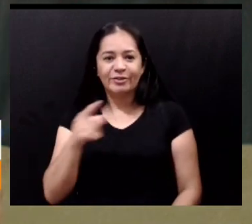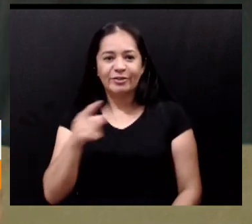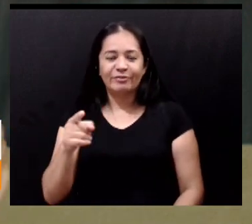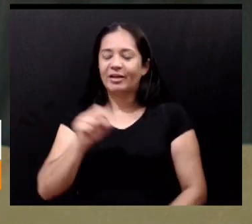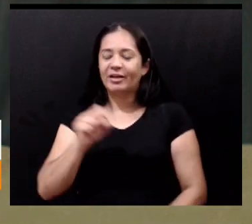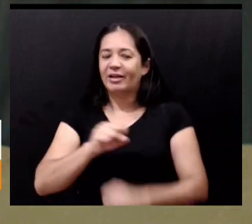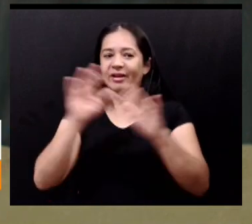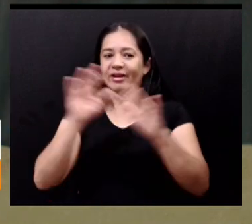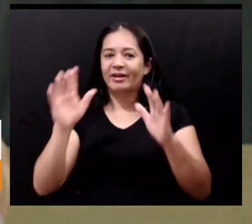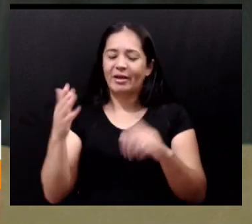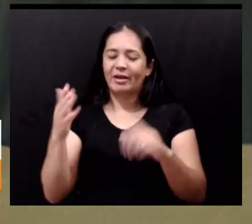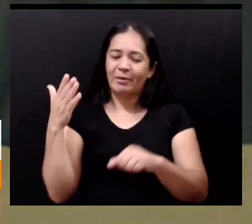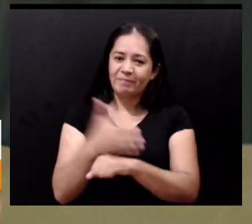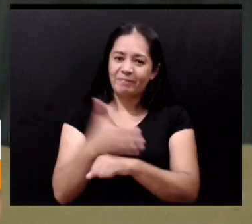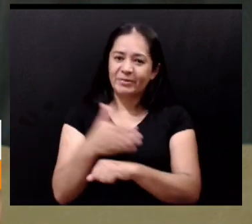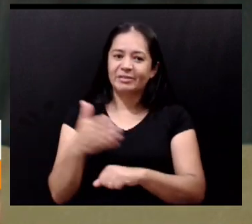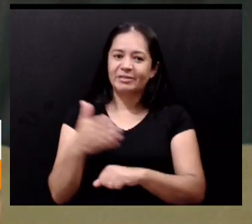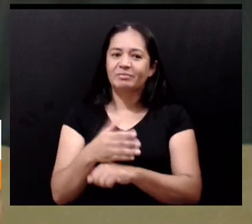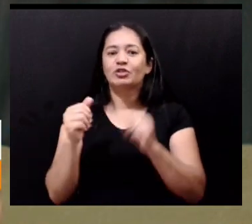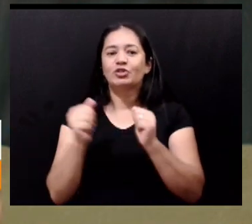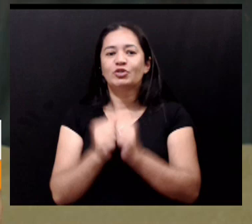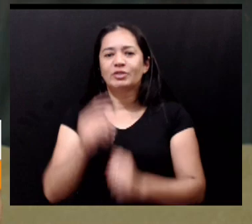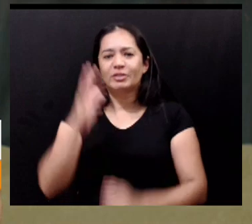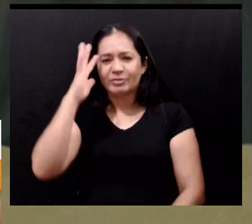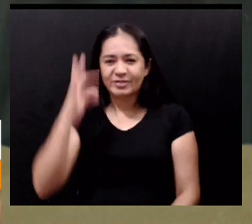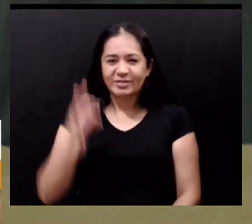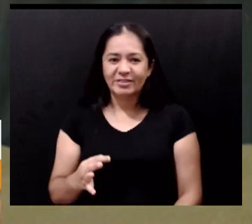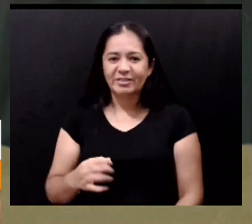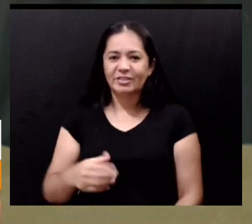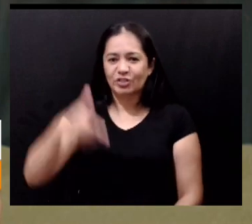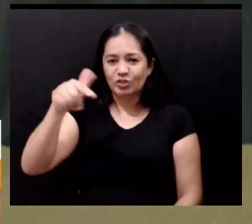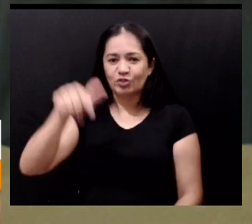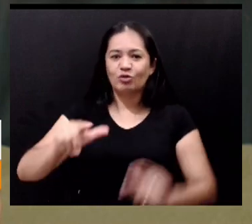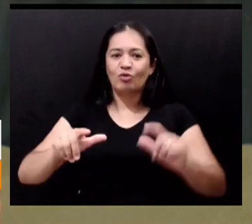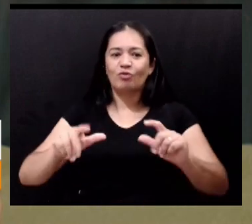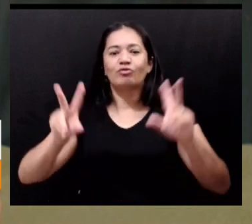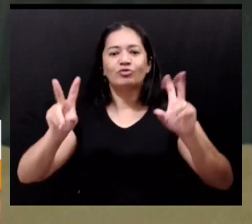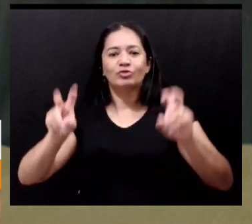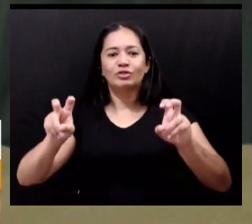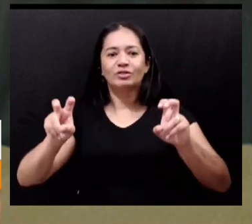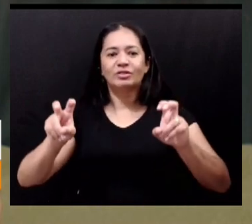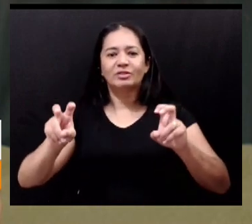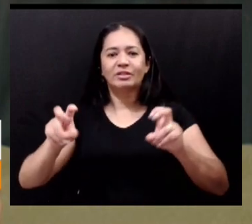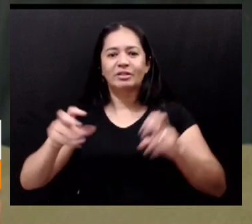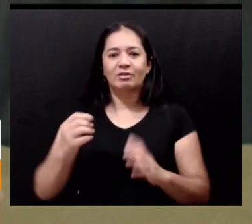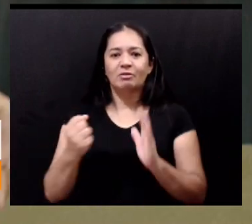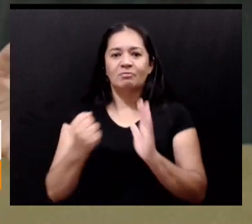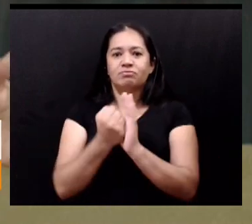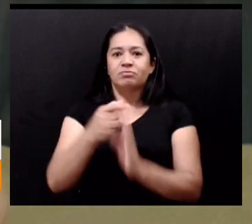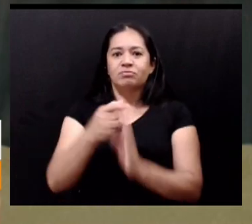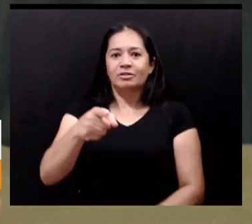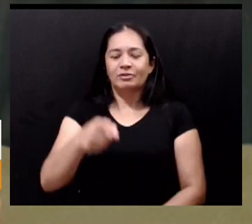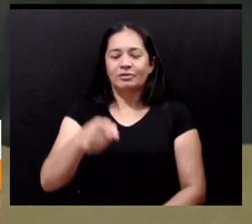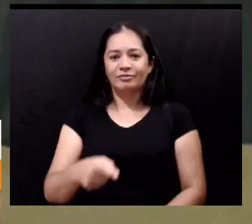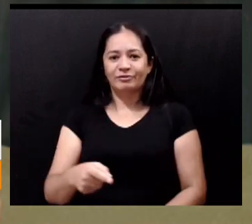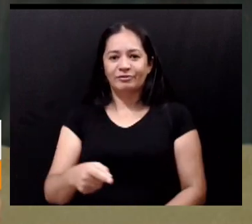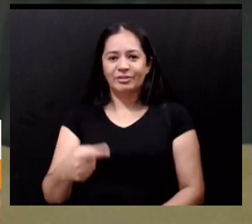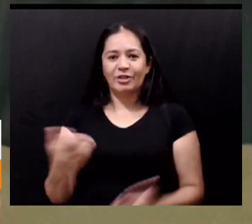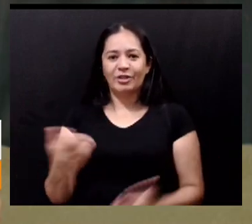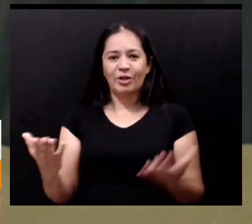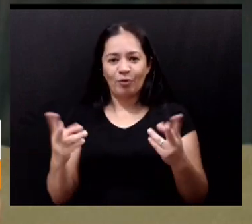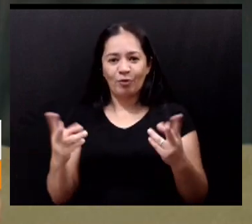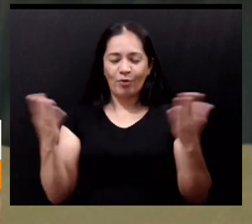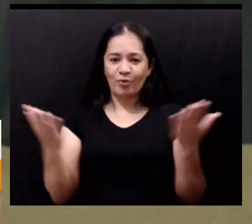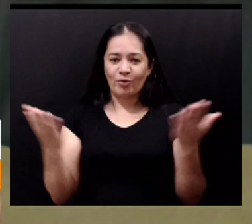participar conosco, porque eu tenho certeza que é mais um tema que vai te impactar, assim como o de hoje. Agradeço a sua audiência, a